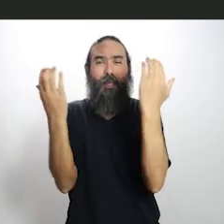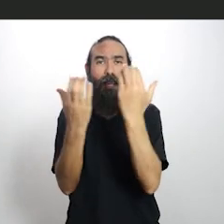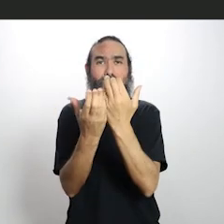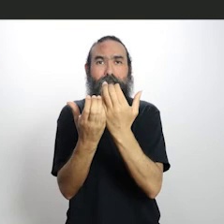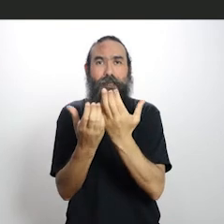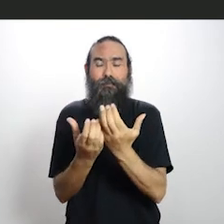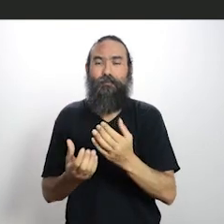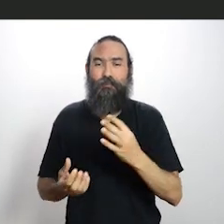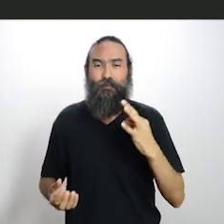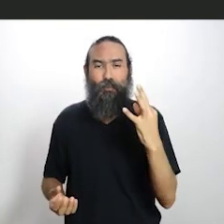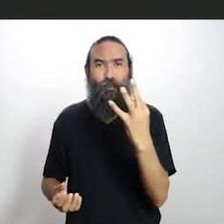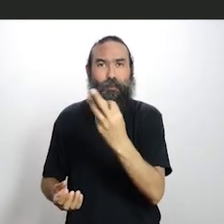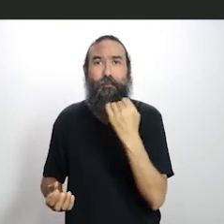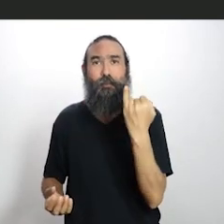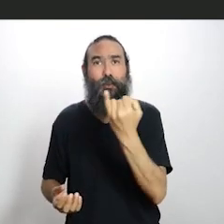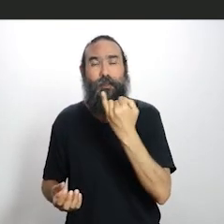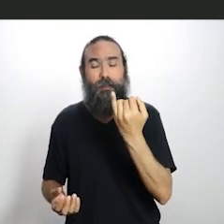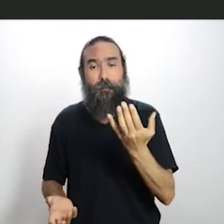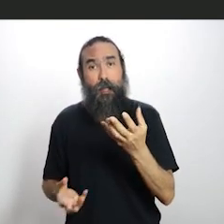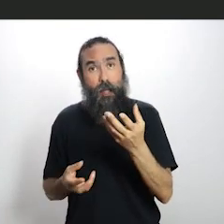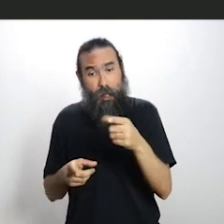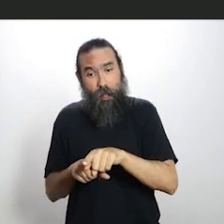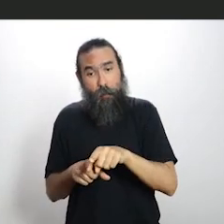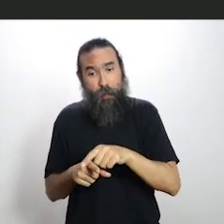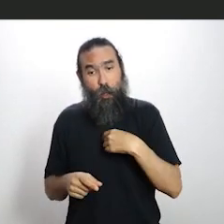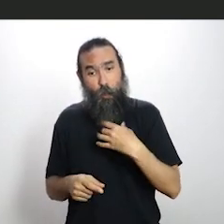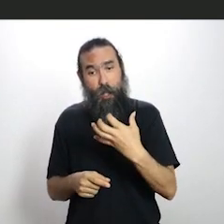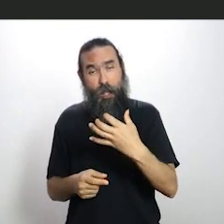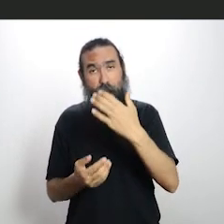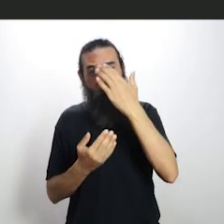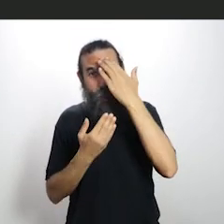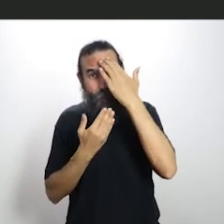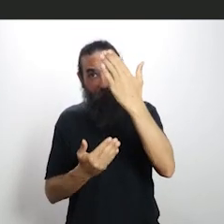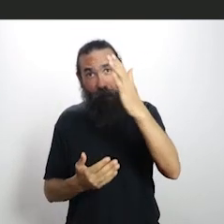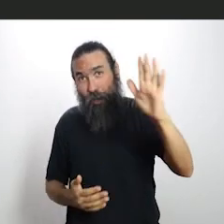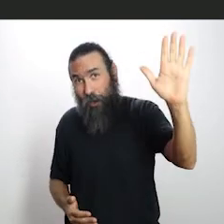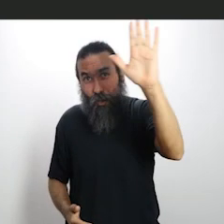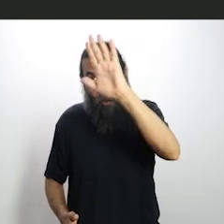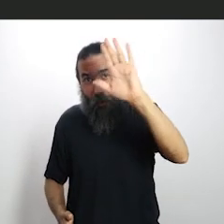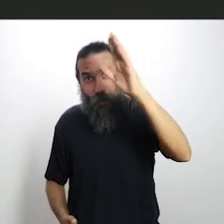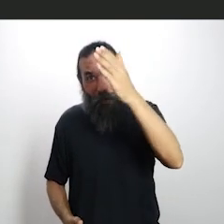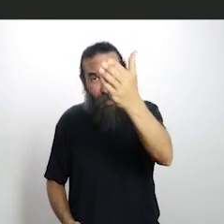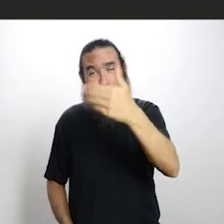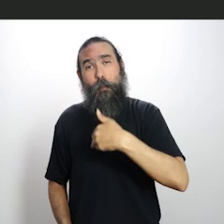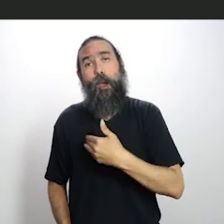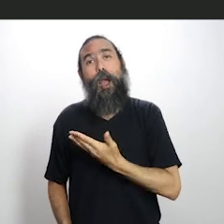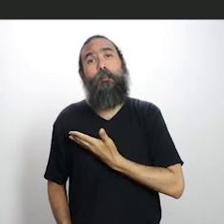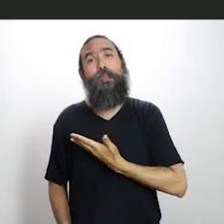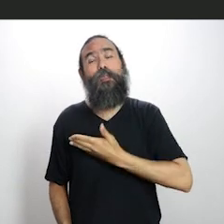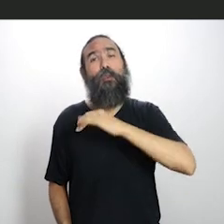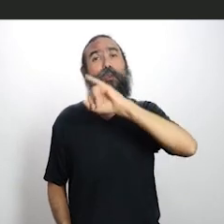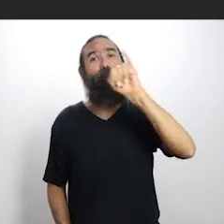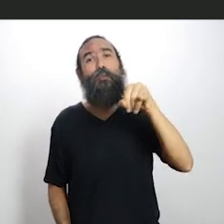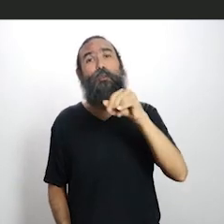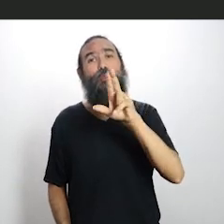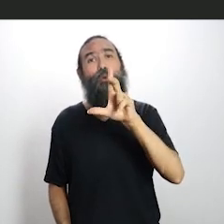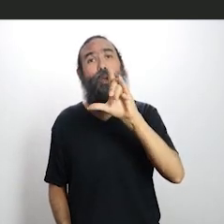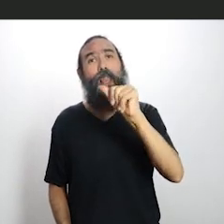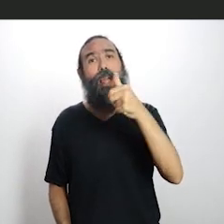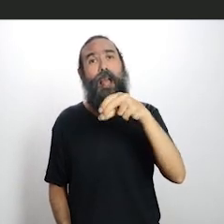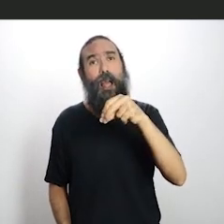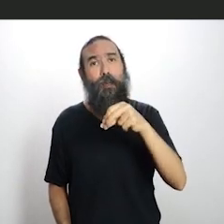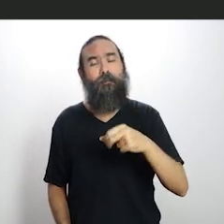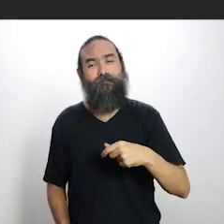tem que cada vez mais afirmar a importância do nosso país do nosso povo então são termos que